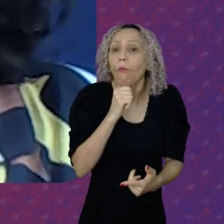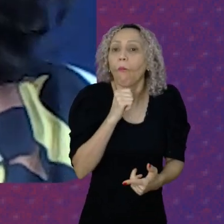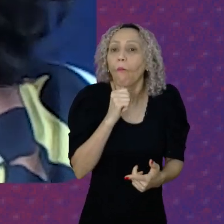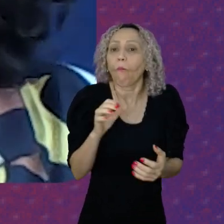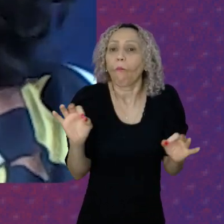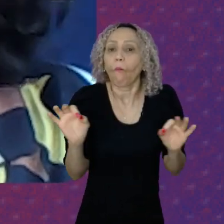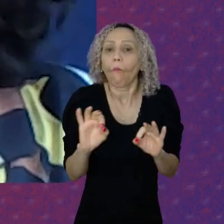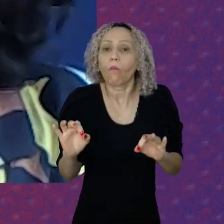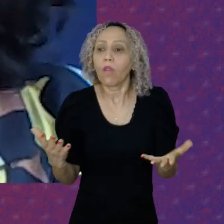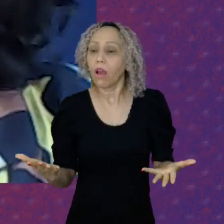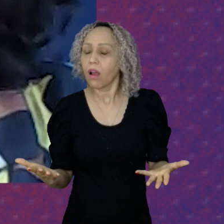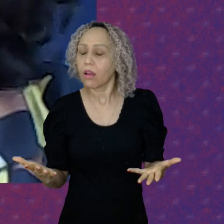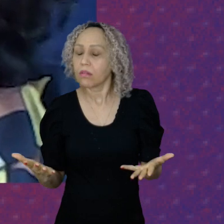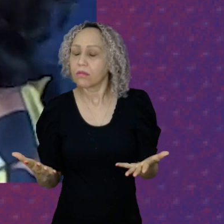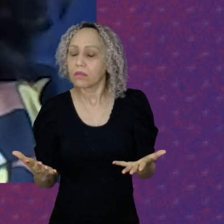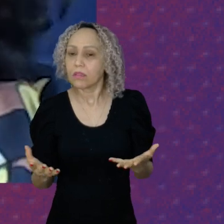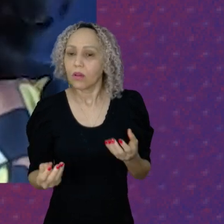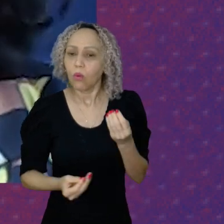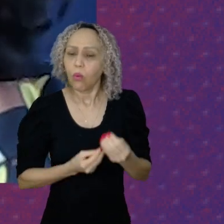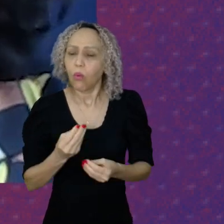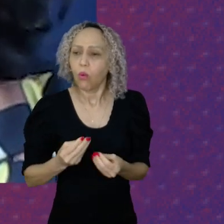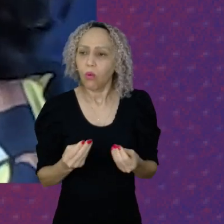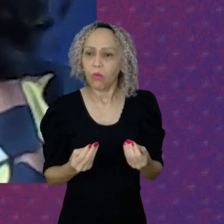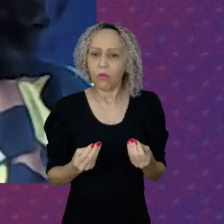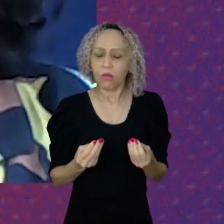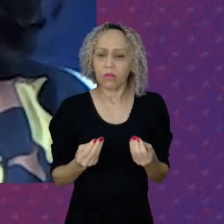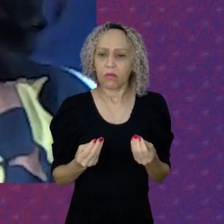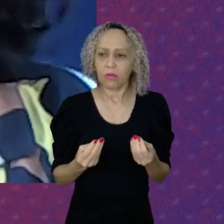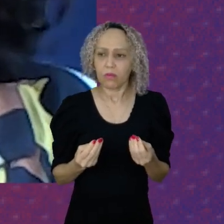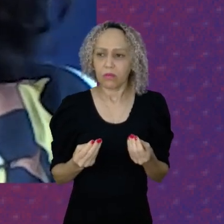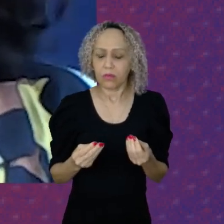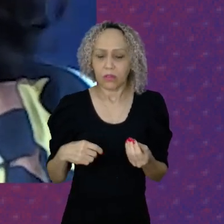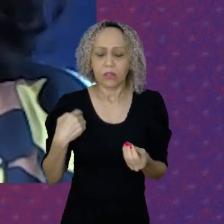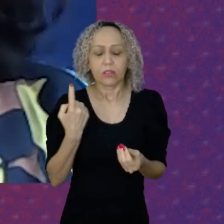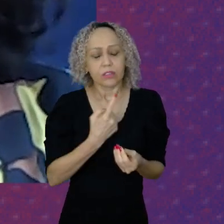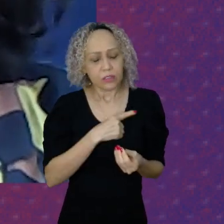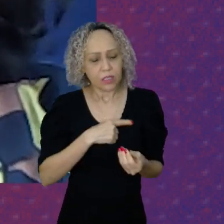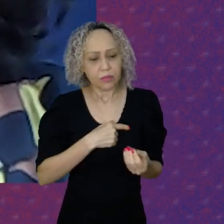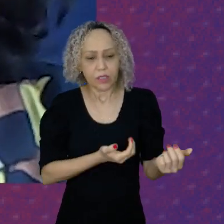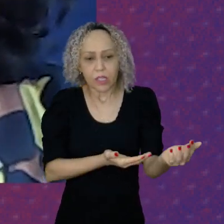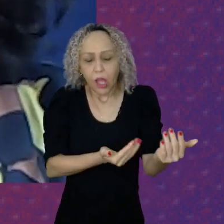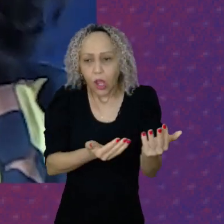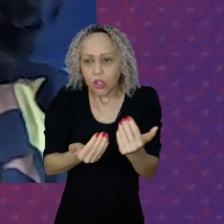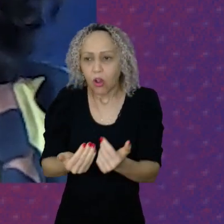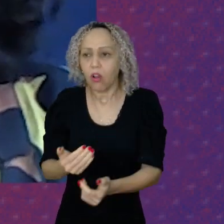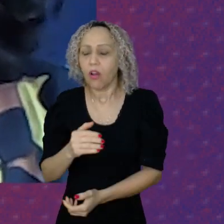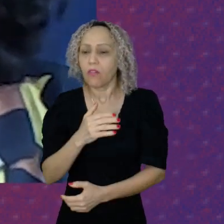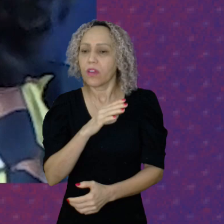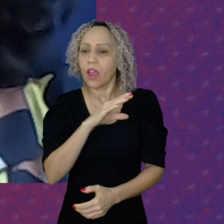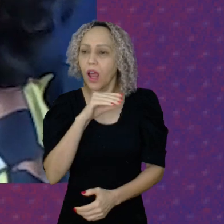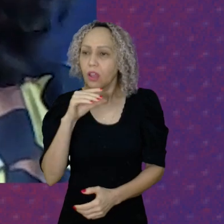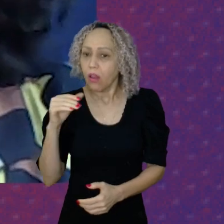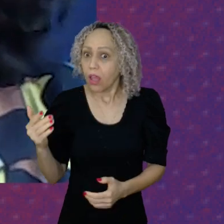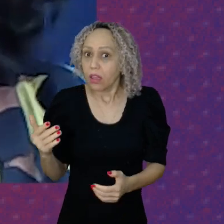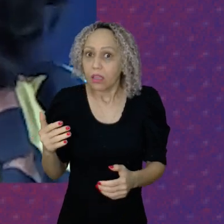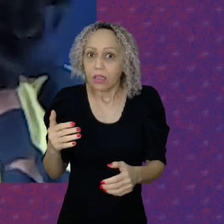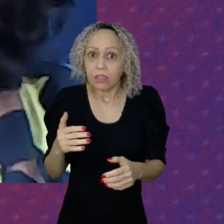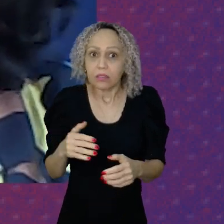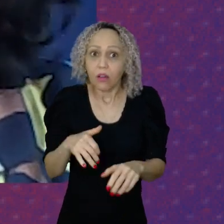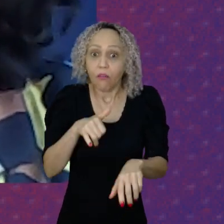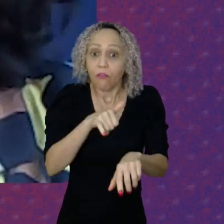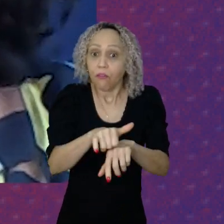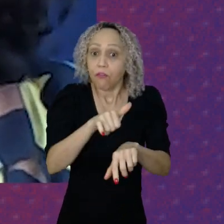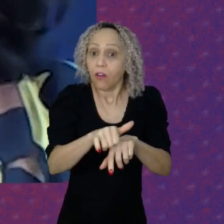é possível no país nós termos nossas jovens, nossas adolescentes não indo à escola por não